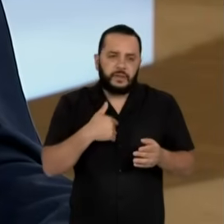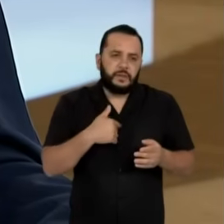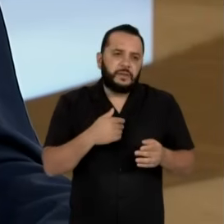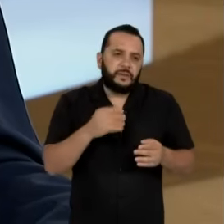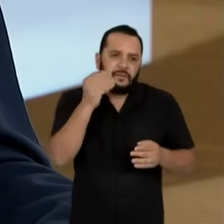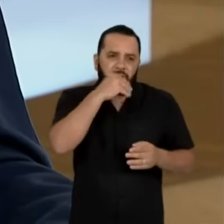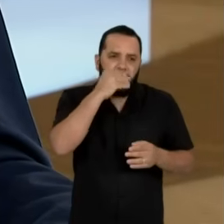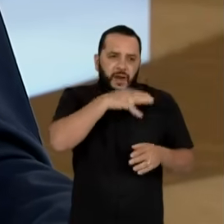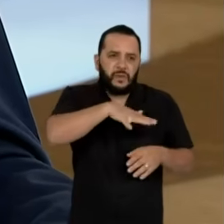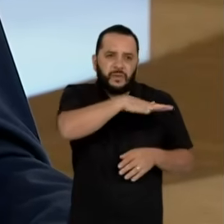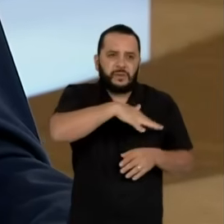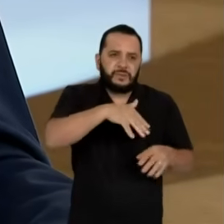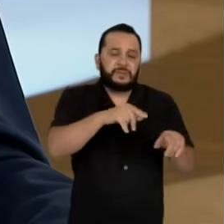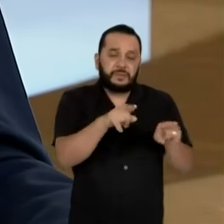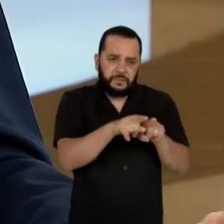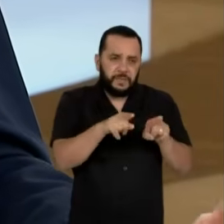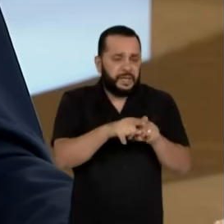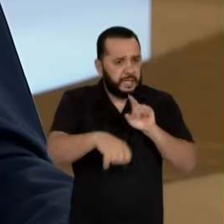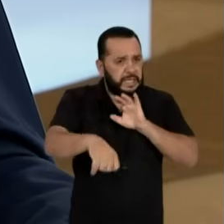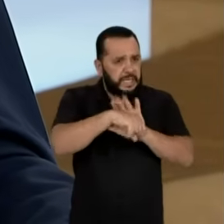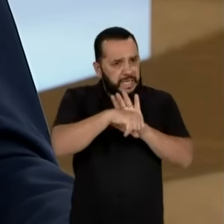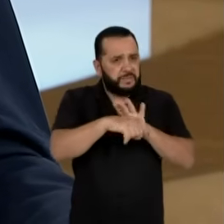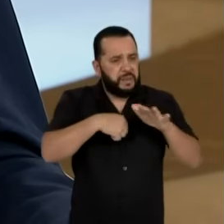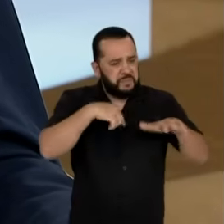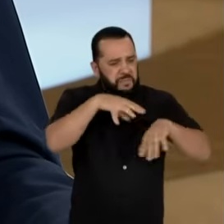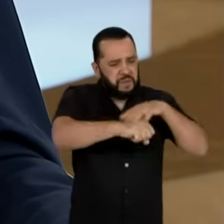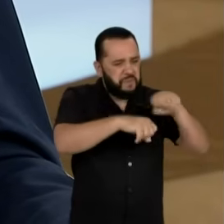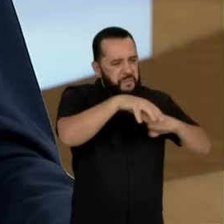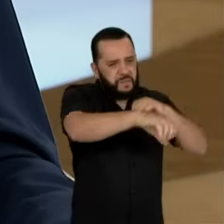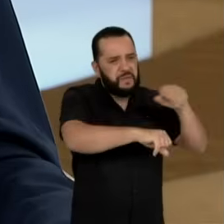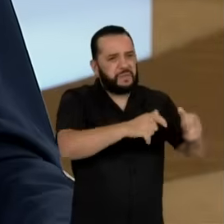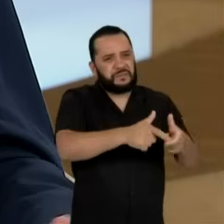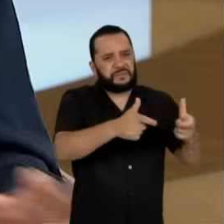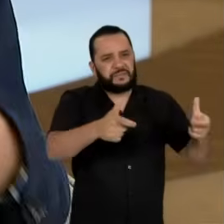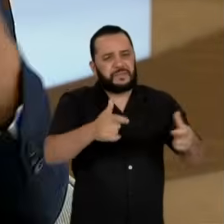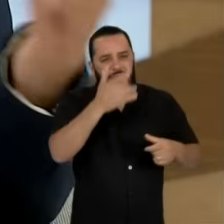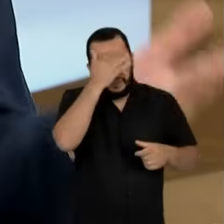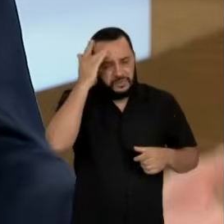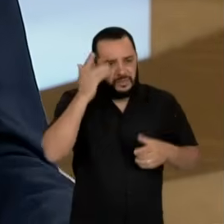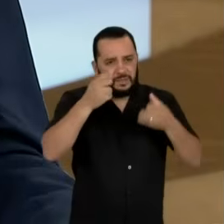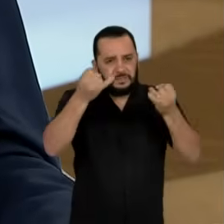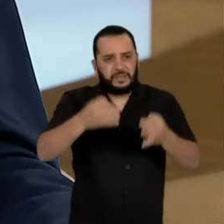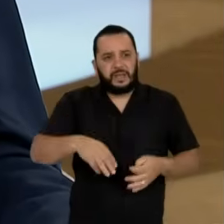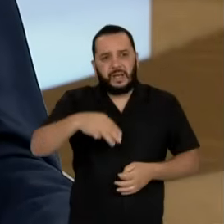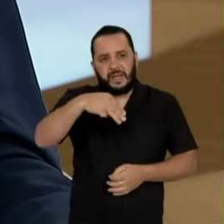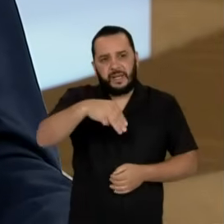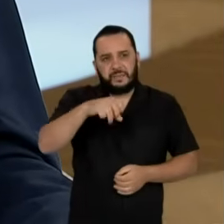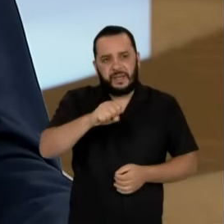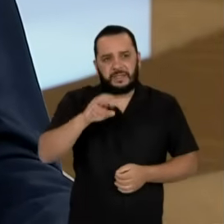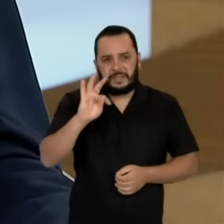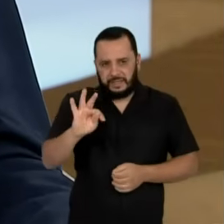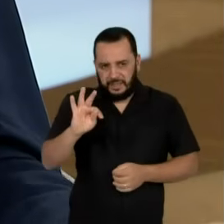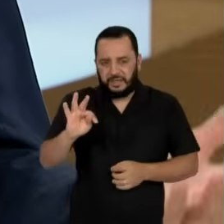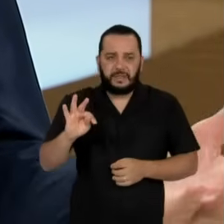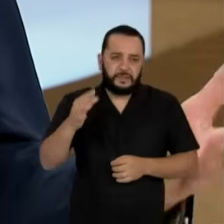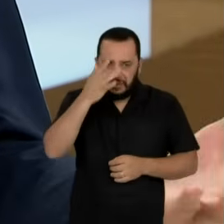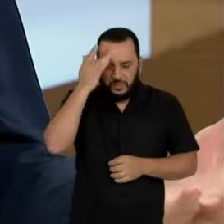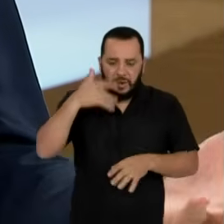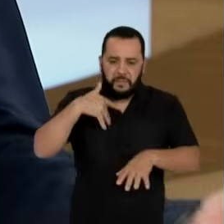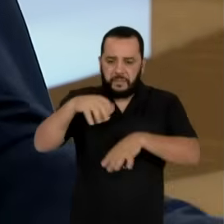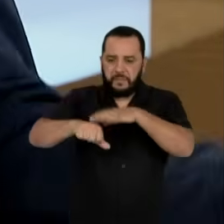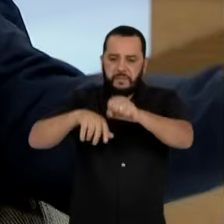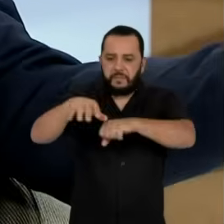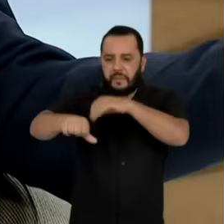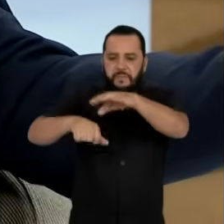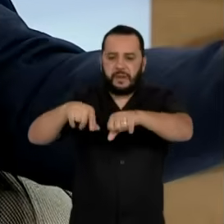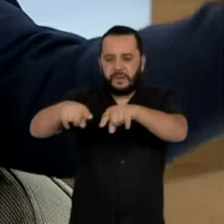todos ambientais, invasão de terra. Todo mundo fala do sem terra, invadindo as fazendas, né? As propriedades privadas, mas ninguém fala